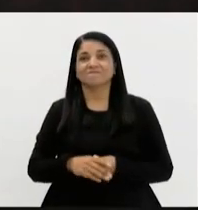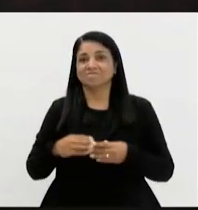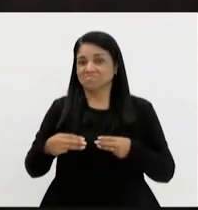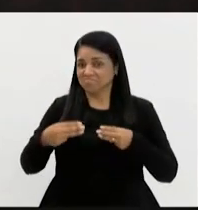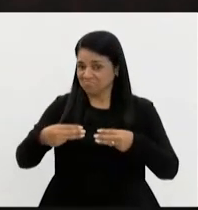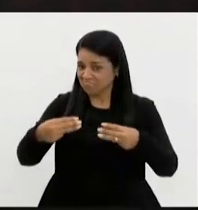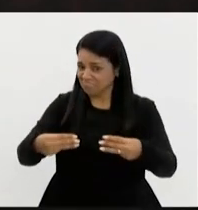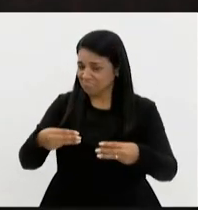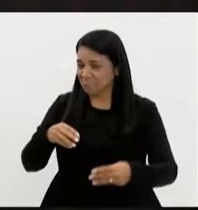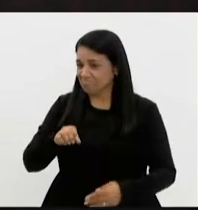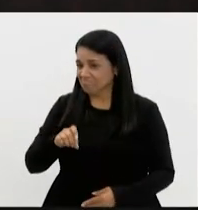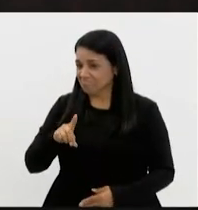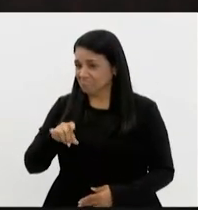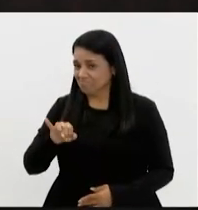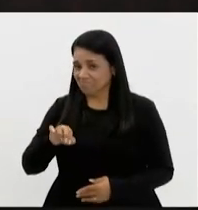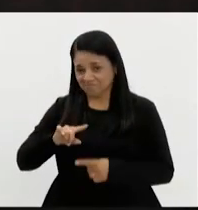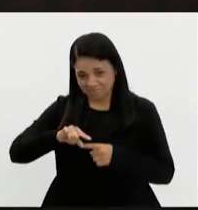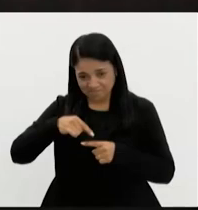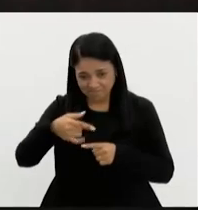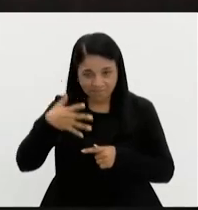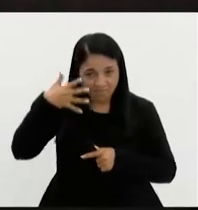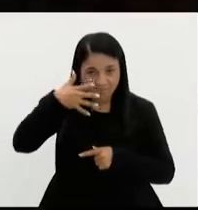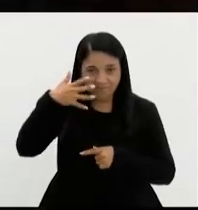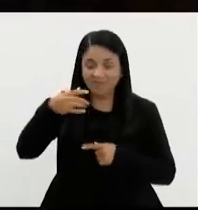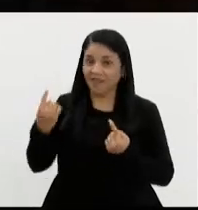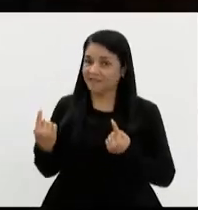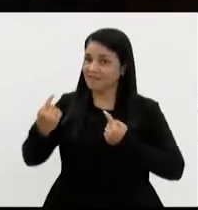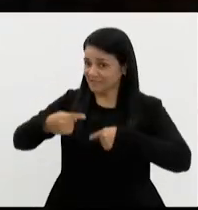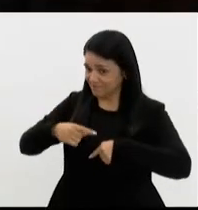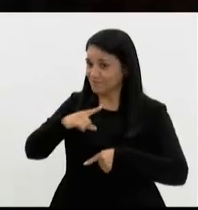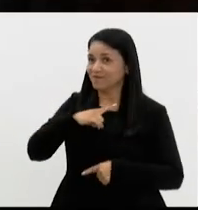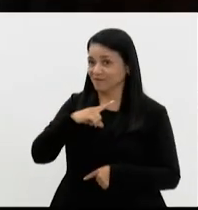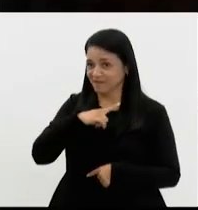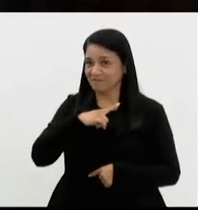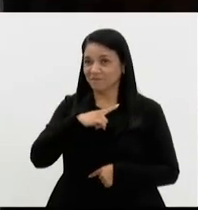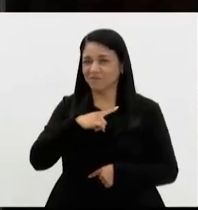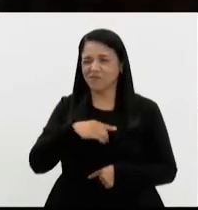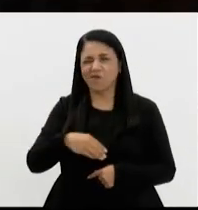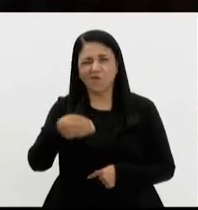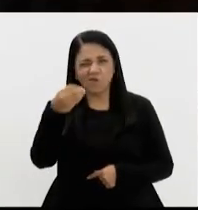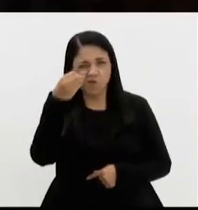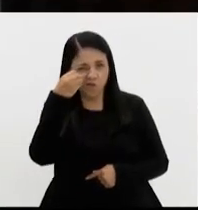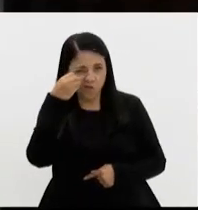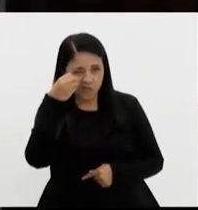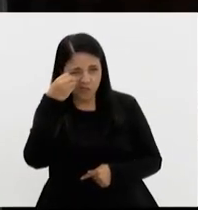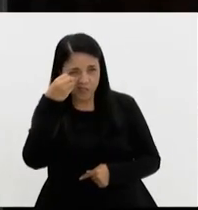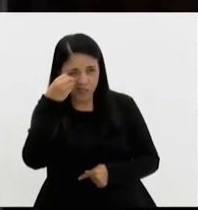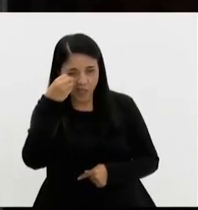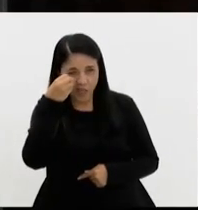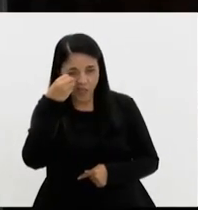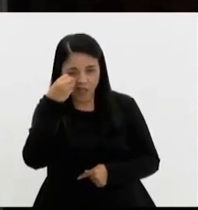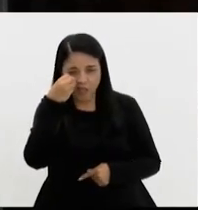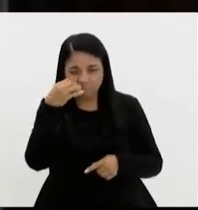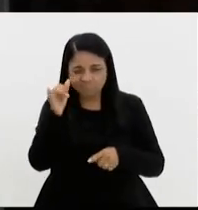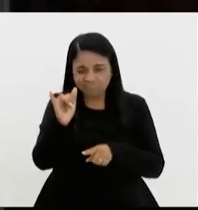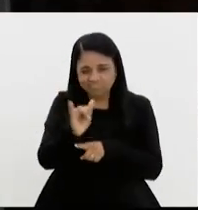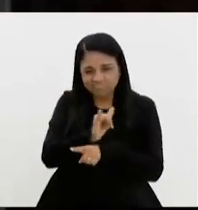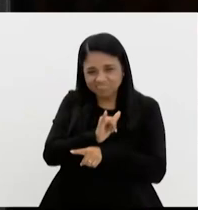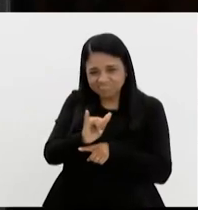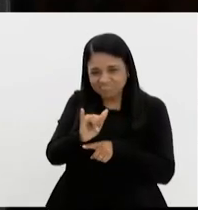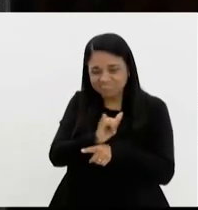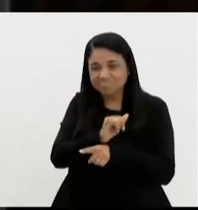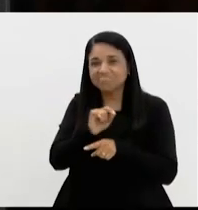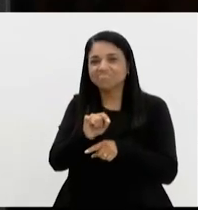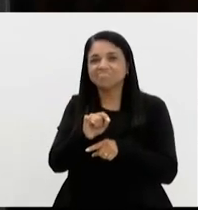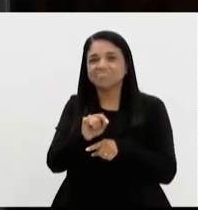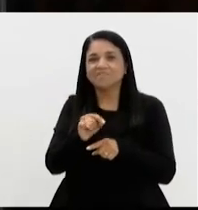desafio eh e eu vou que eu vou vou tentar dar um olhar um pouco mais mais prático para essa intervenção porque a gente sabe